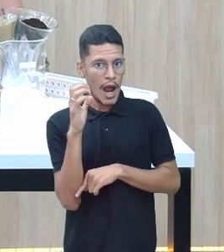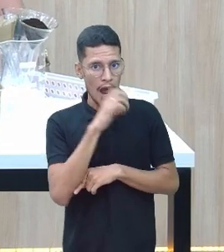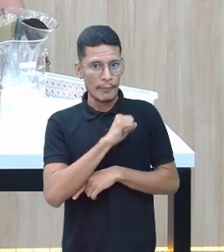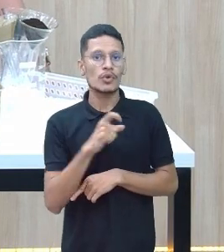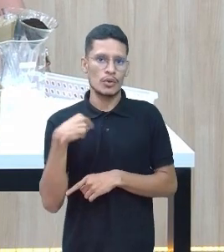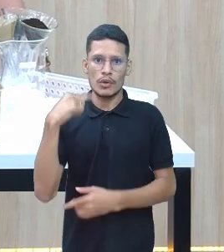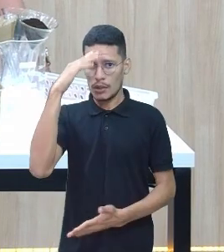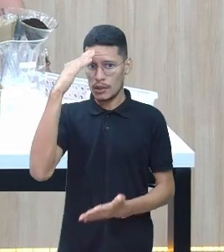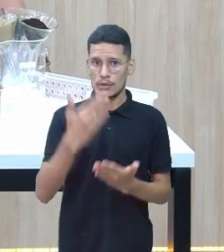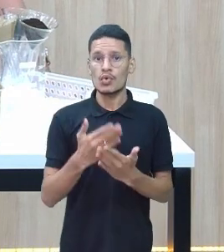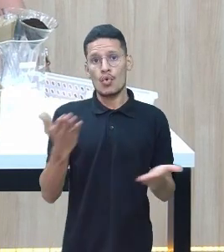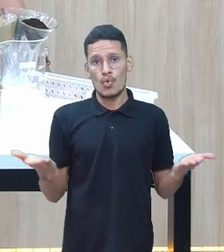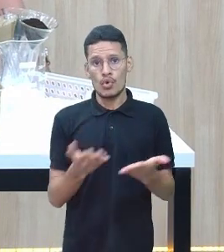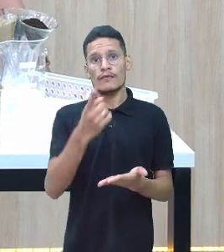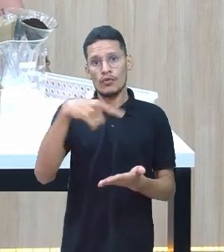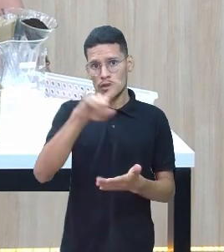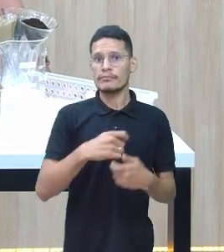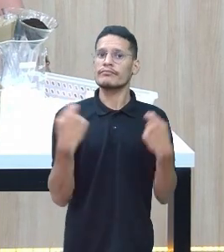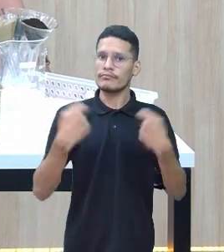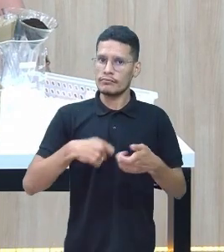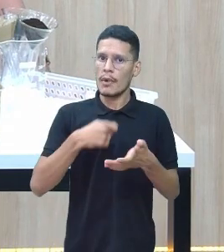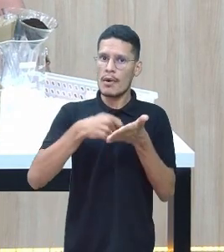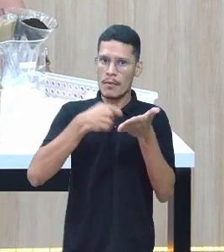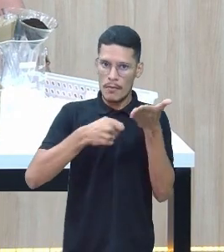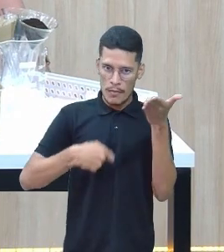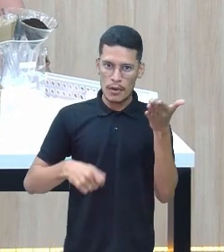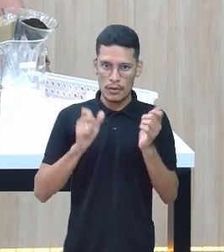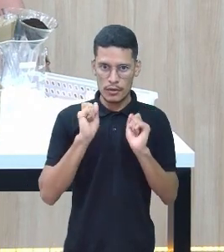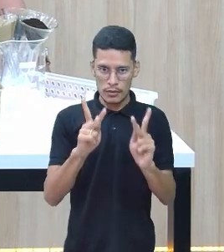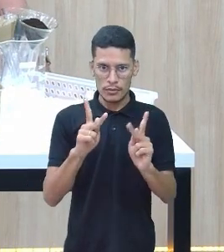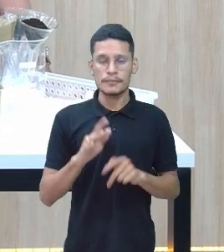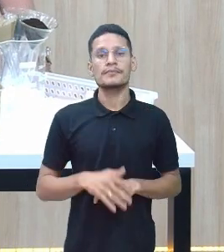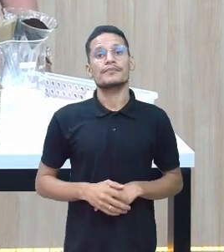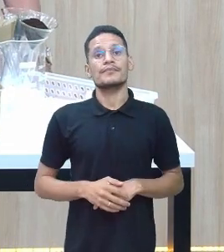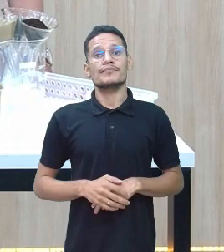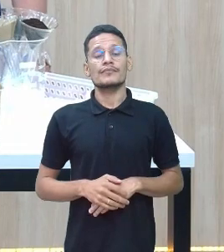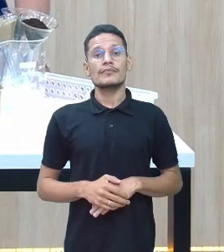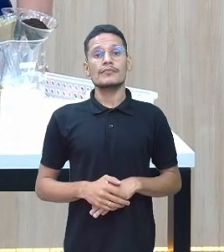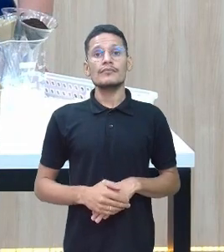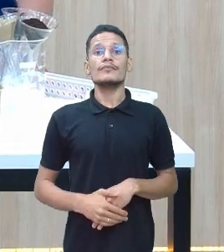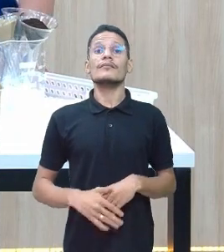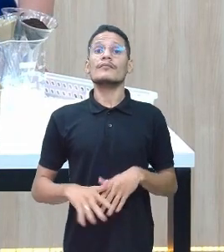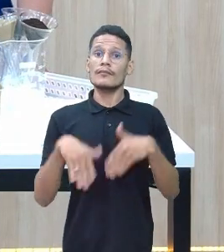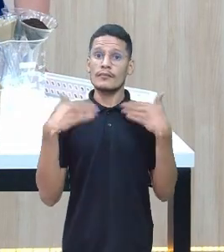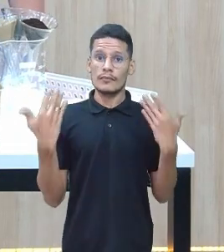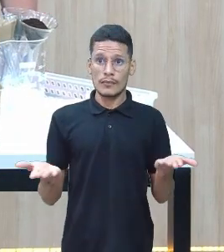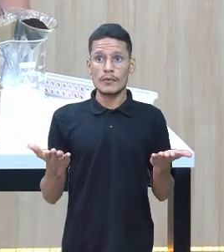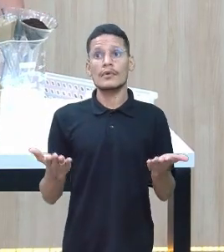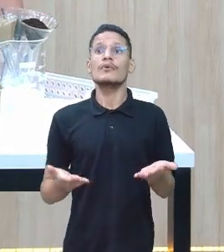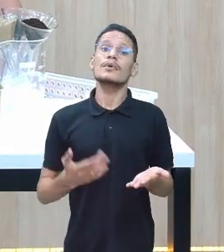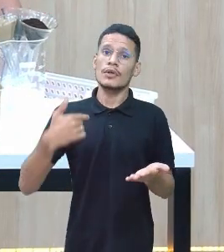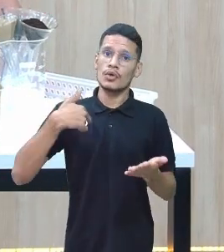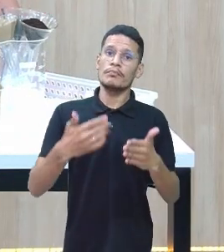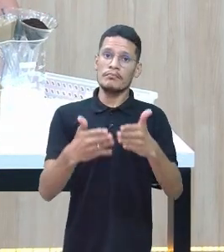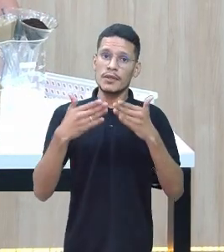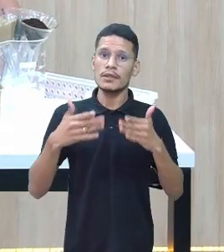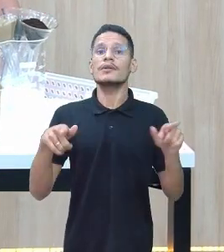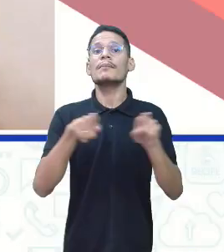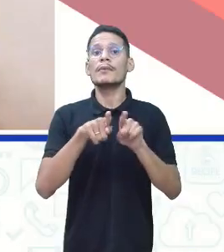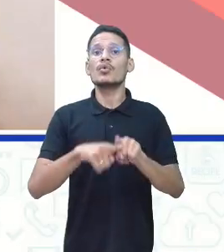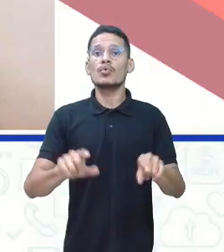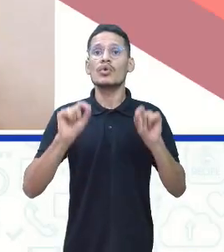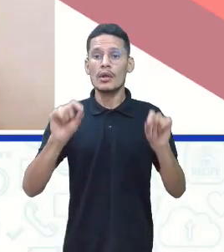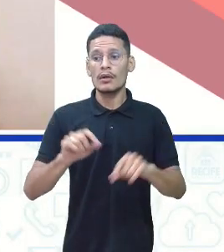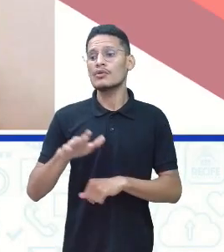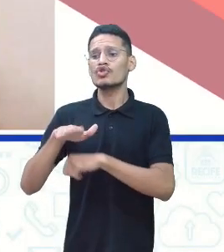que hoje vocês vão precisar de anotar, ok? Enquanto vocês pegam, né, mais um pedido. Chama